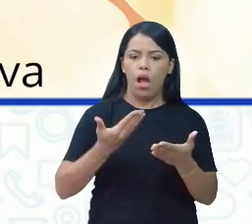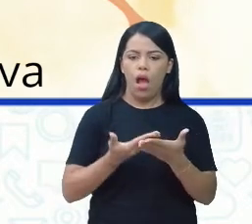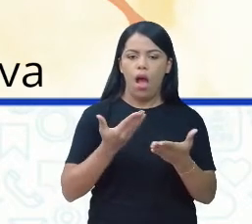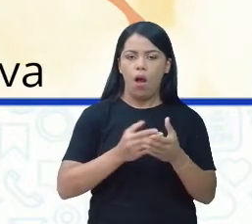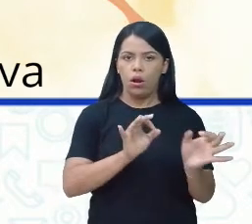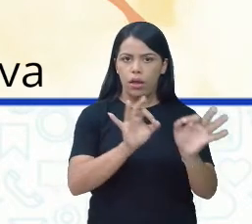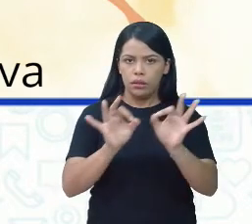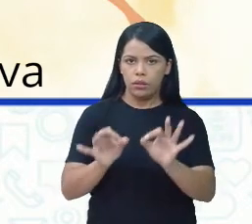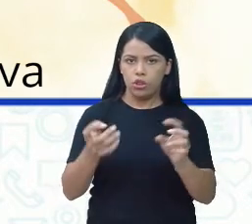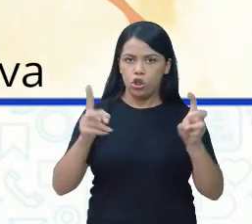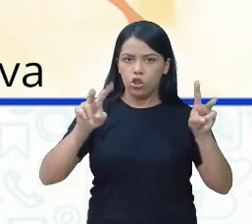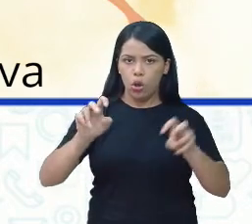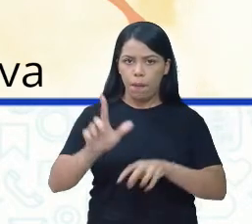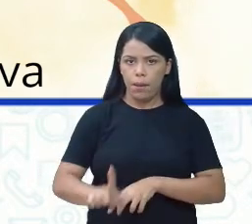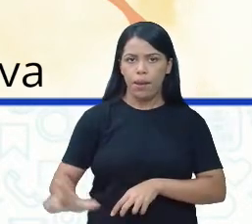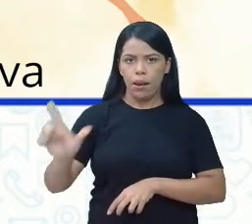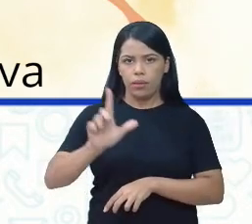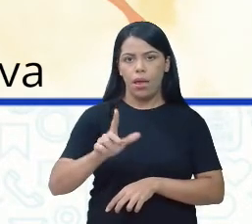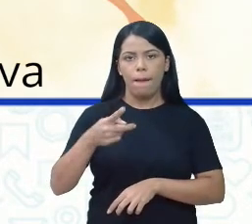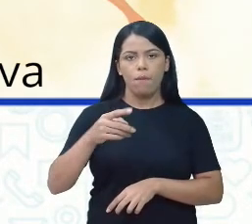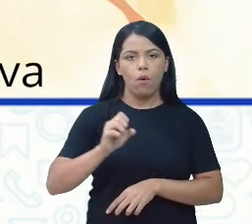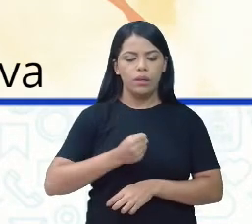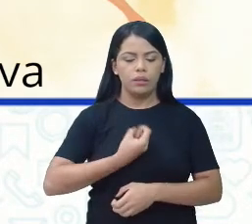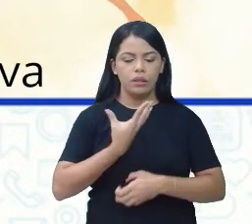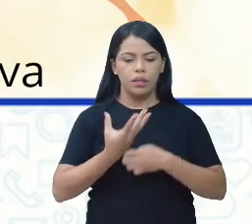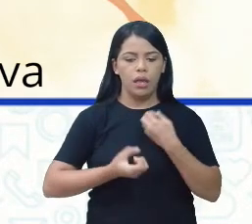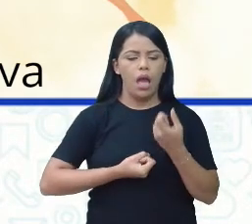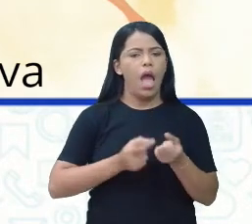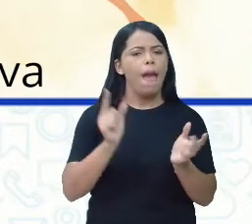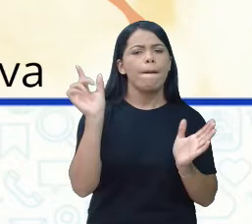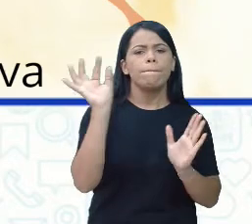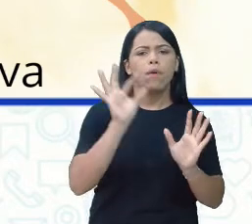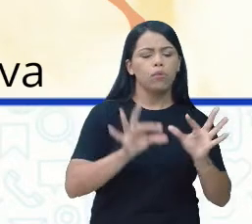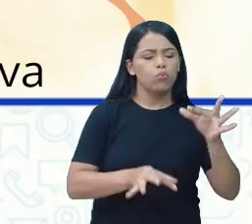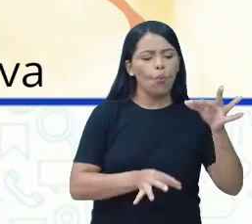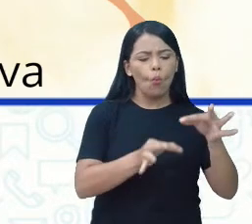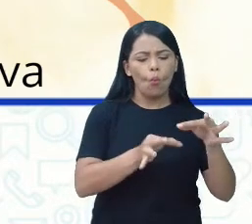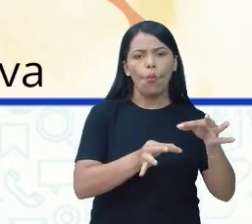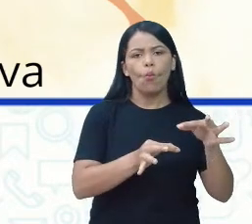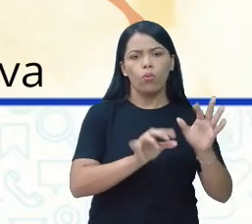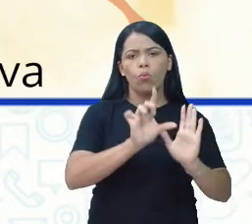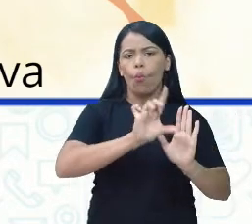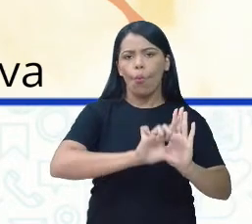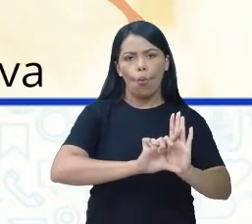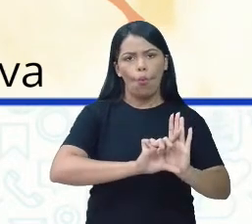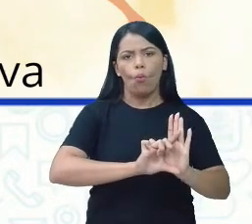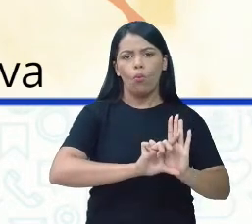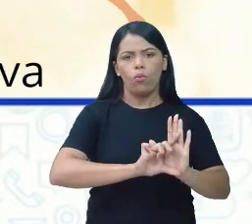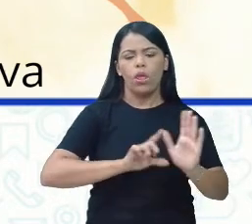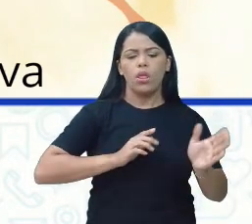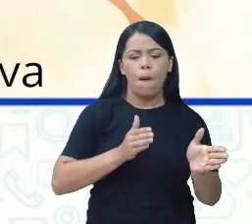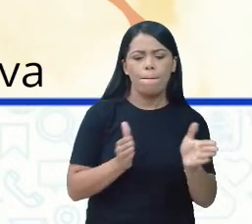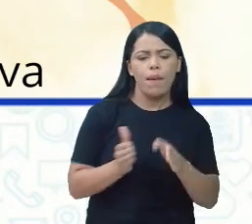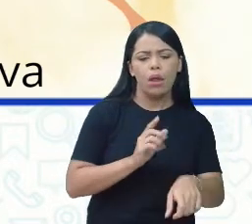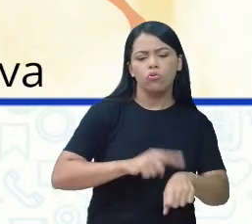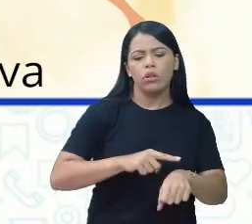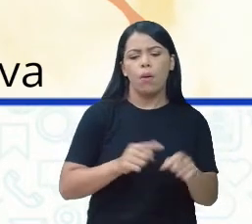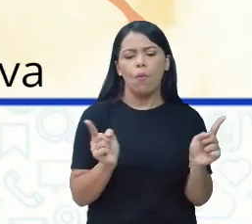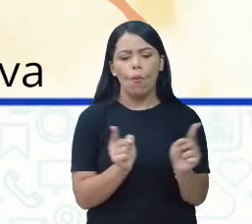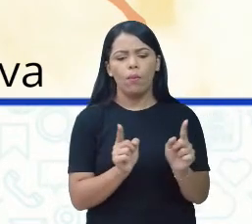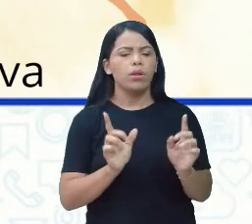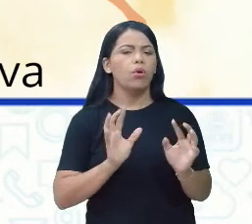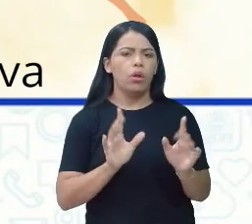mais curtinho, com menos personagens, com um espaço de tempo também menor, e com um espaço menor